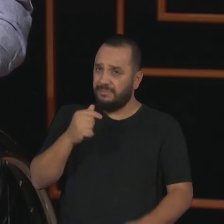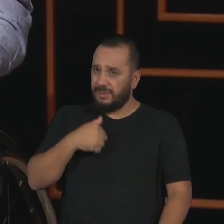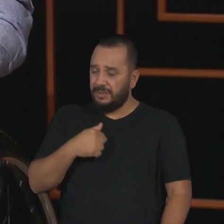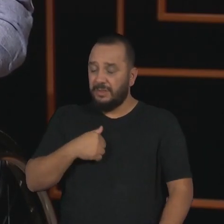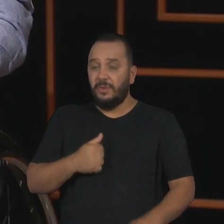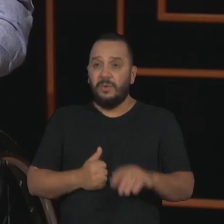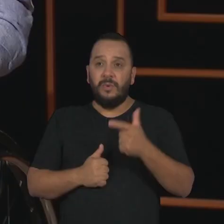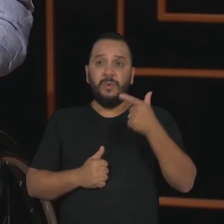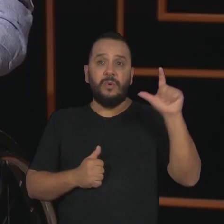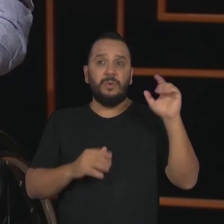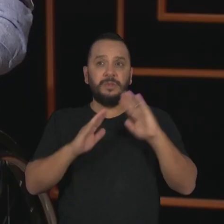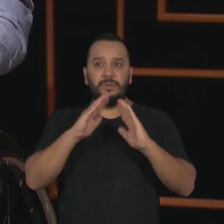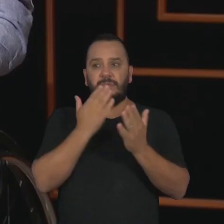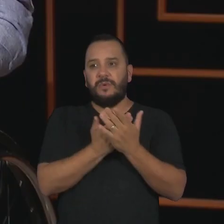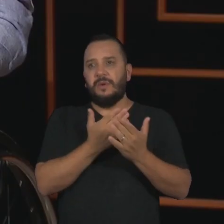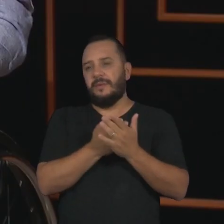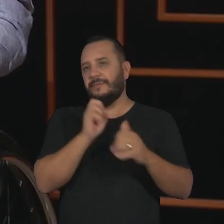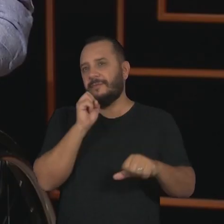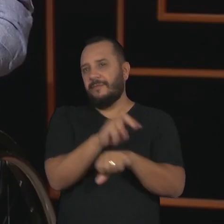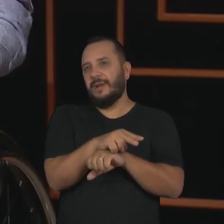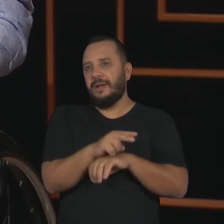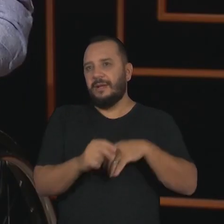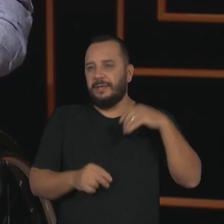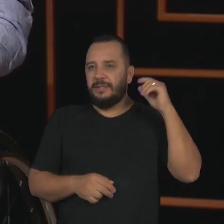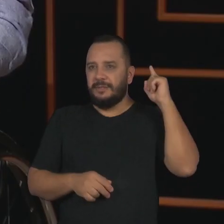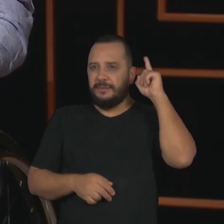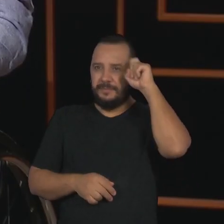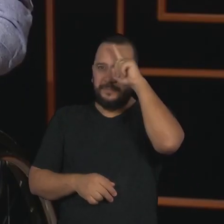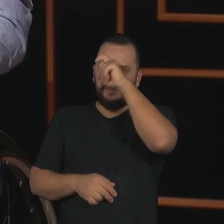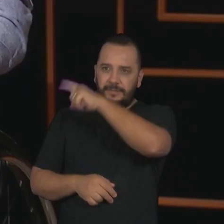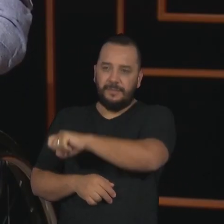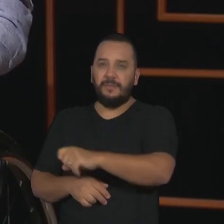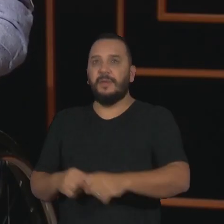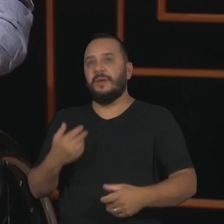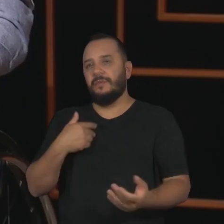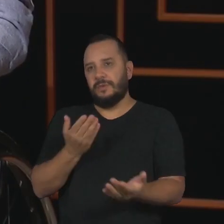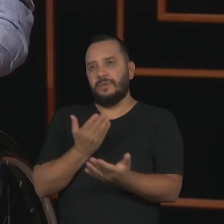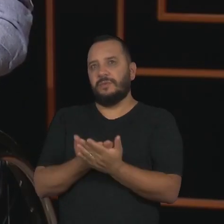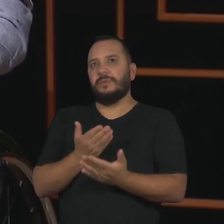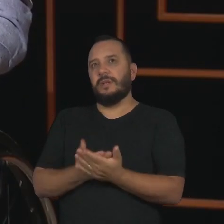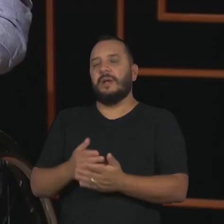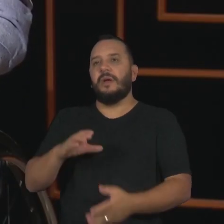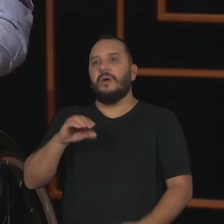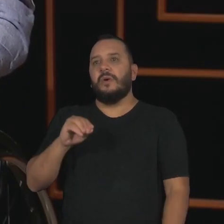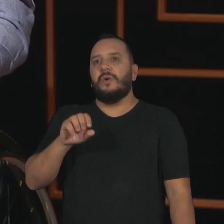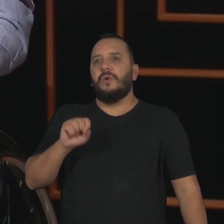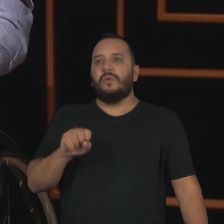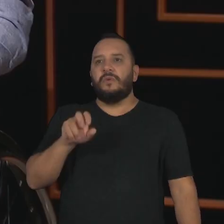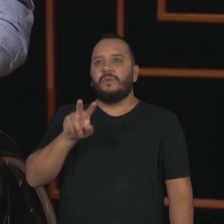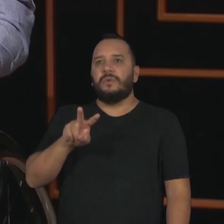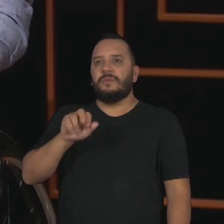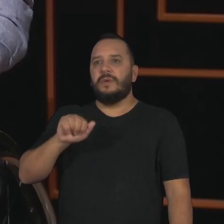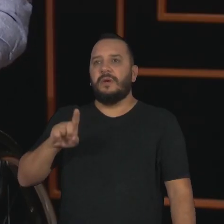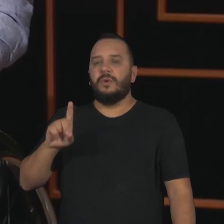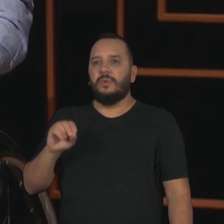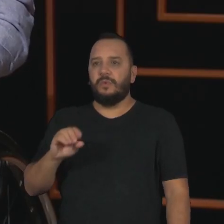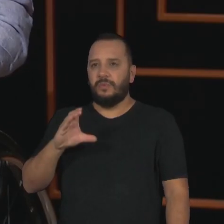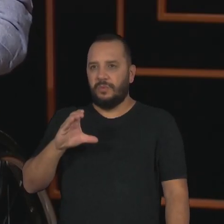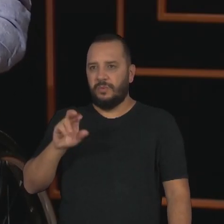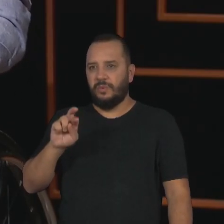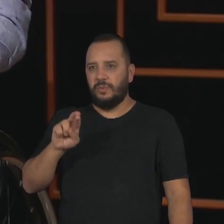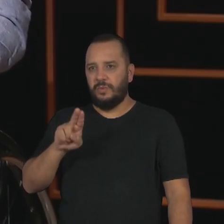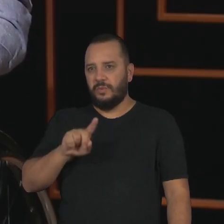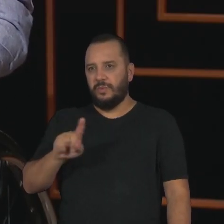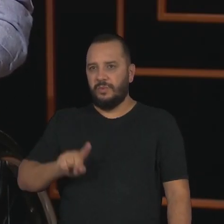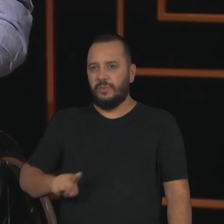arrumar outra escola, acabei indo para o Oswaldo Cruz, Colégio Oswaldo Cruz, com professores